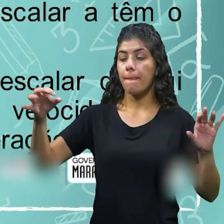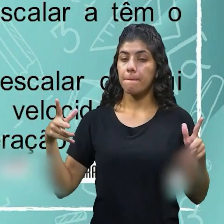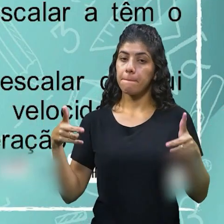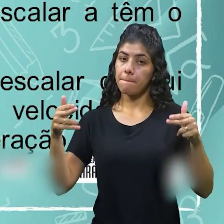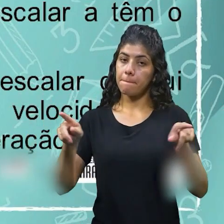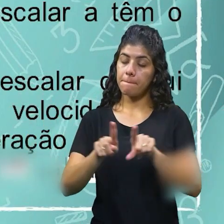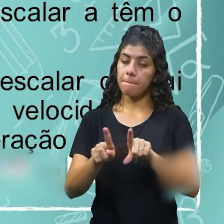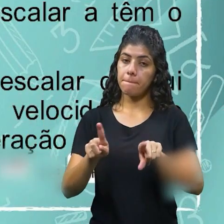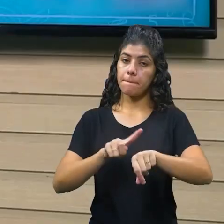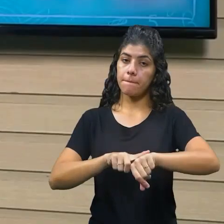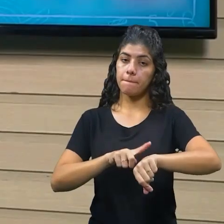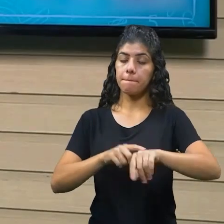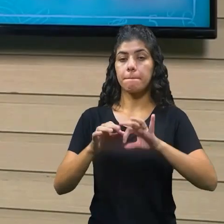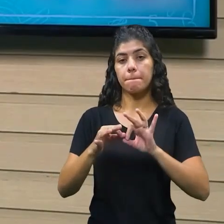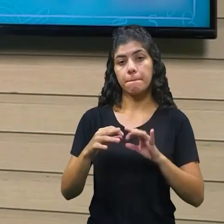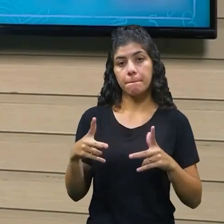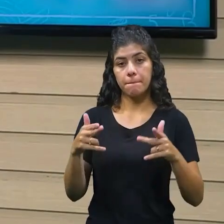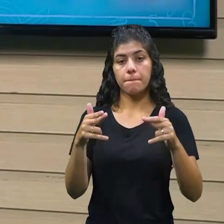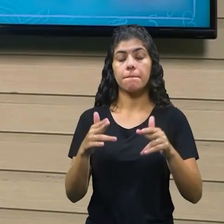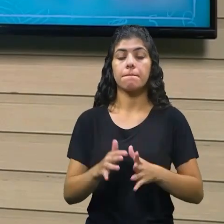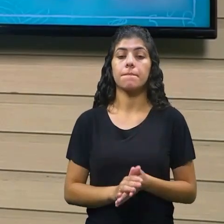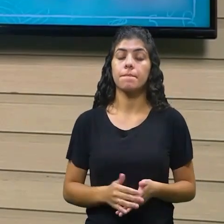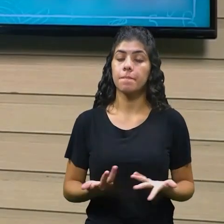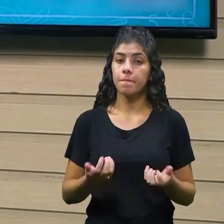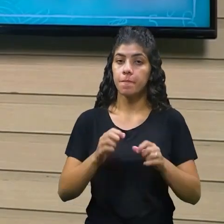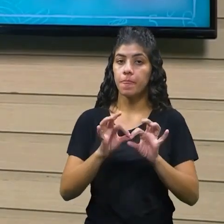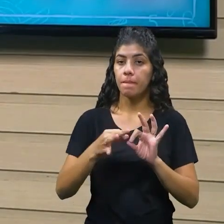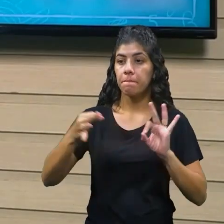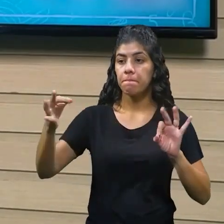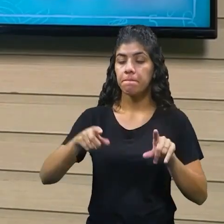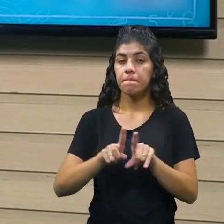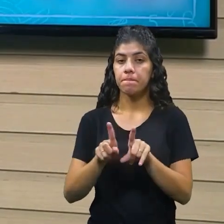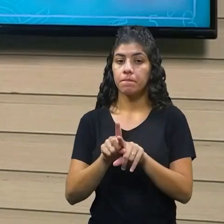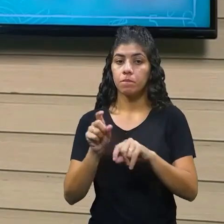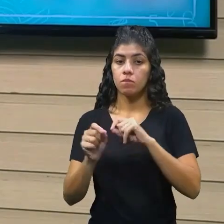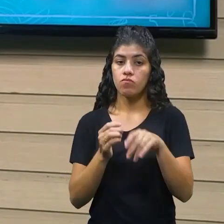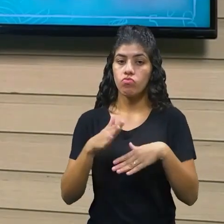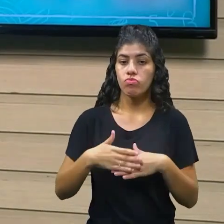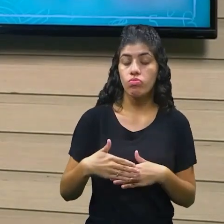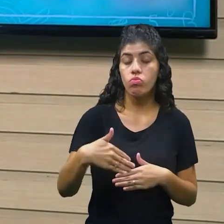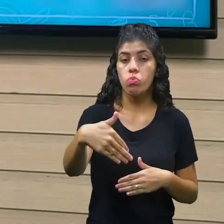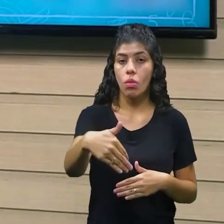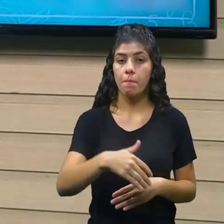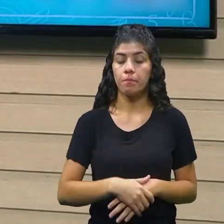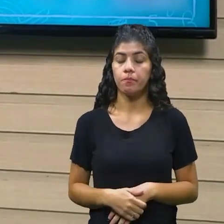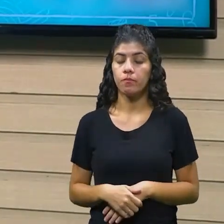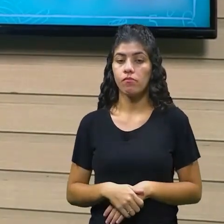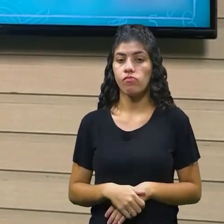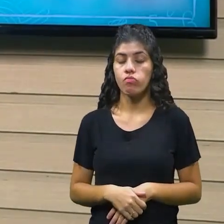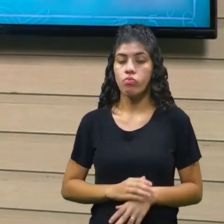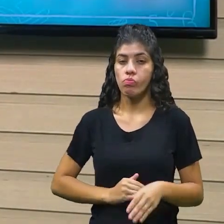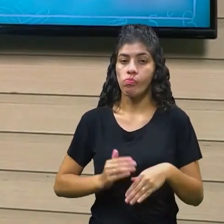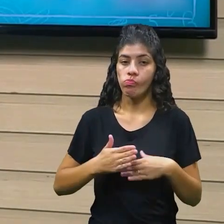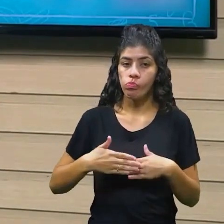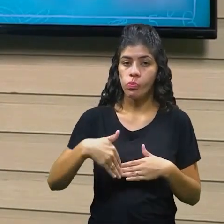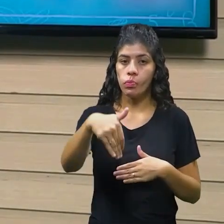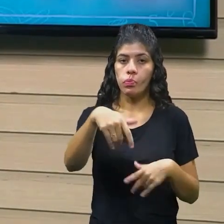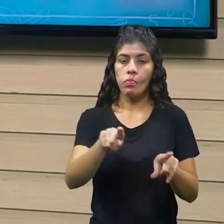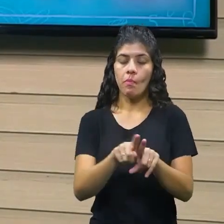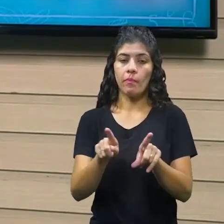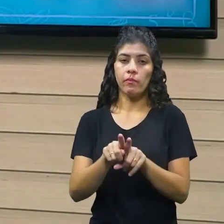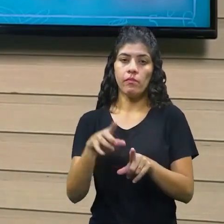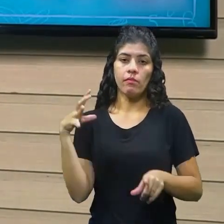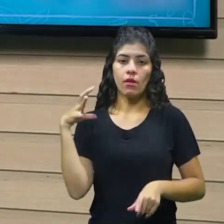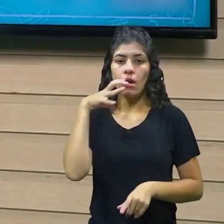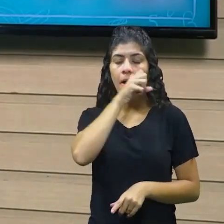tempos iguais. Então aqui a gente fala de distância entre os pontos é constante, então ela vai ser mantida, né? E a velocidade